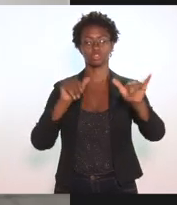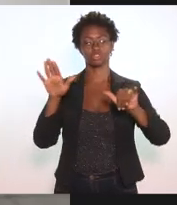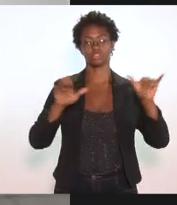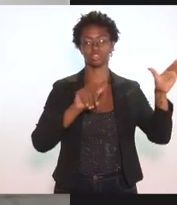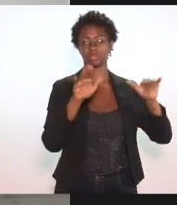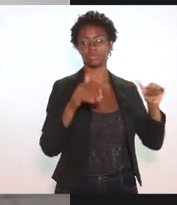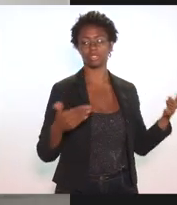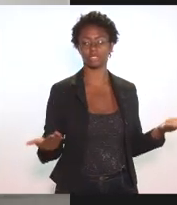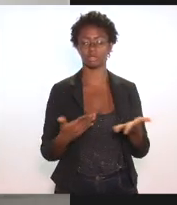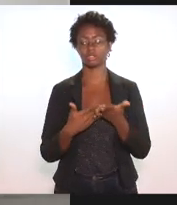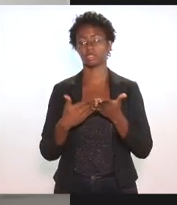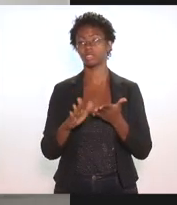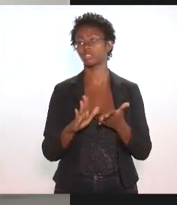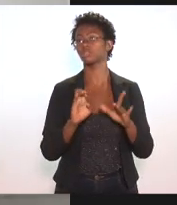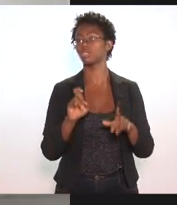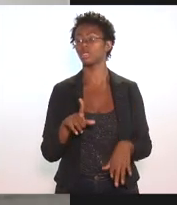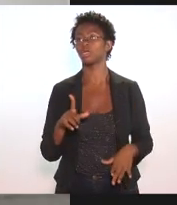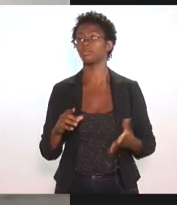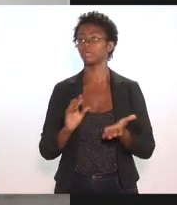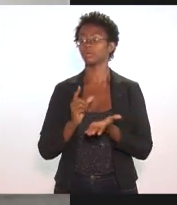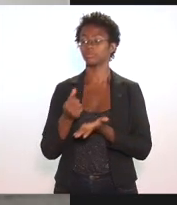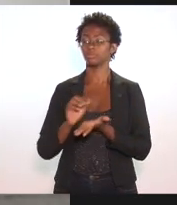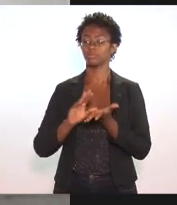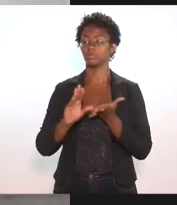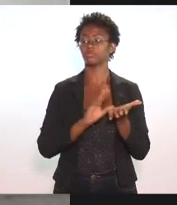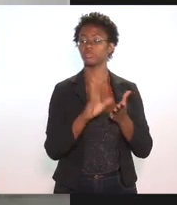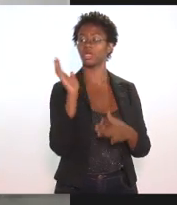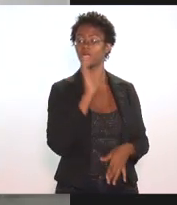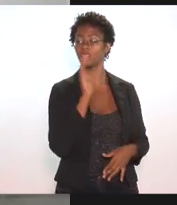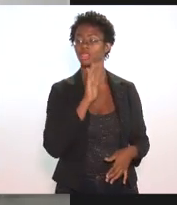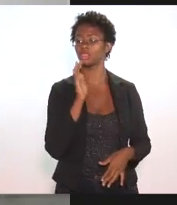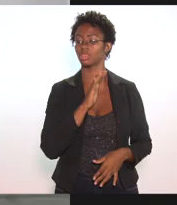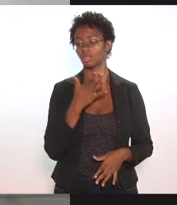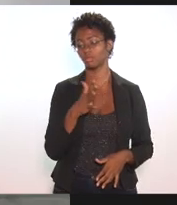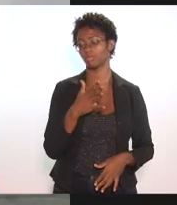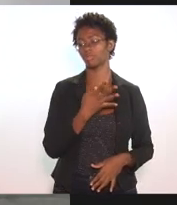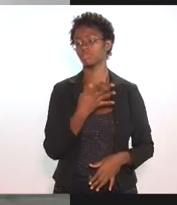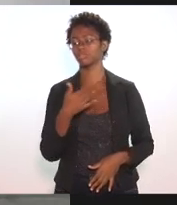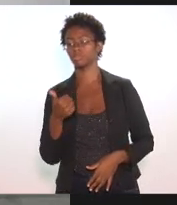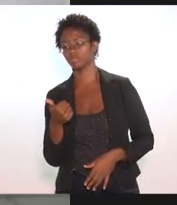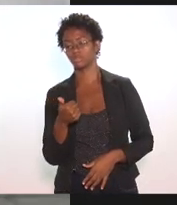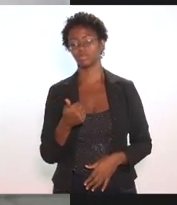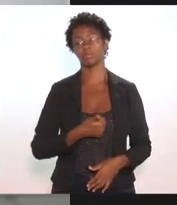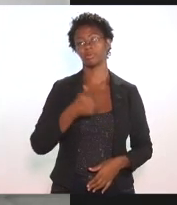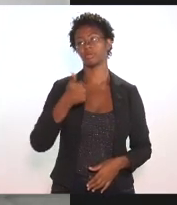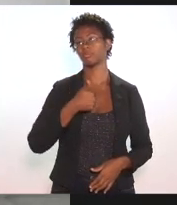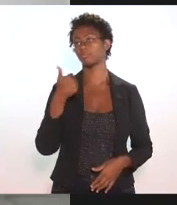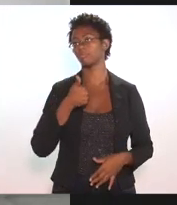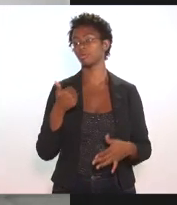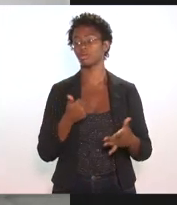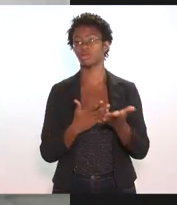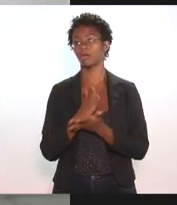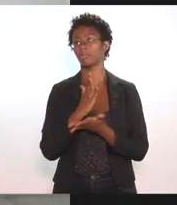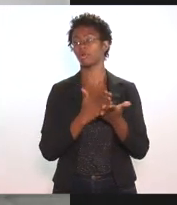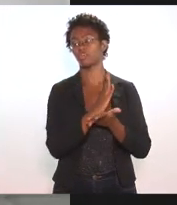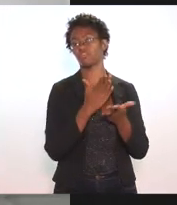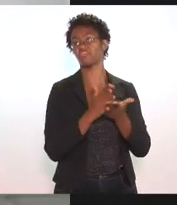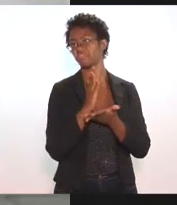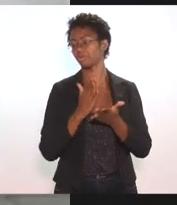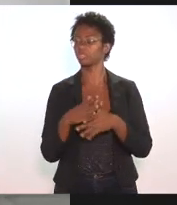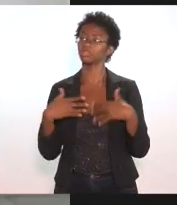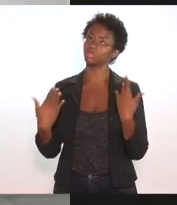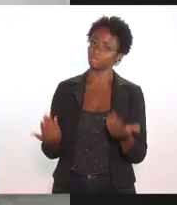nesse início é para um financiamento imediato de pelo menos 41 primeiros projetos que forem aprovados. Então, é